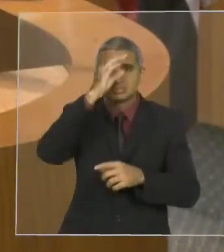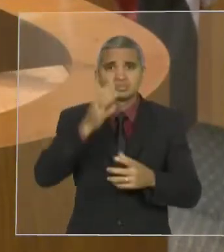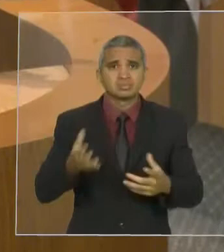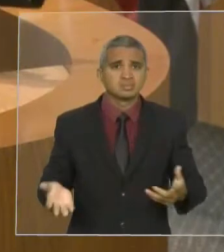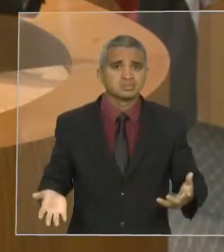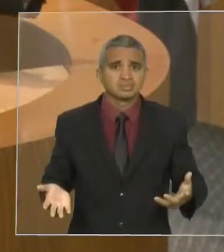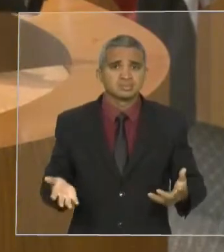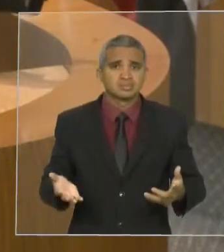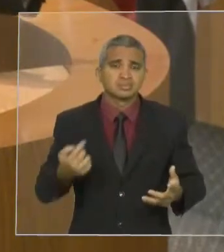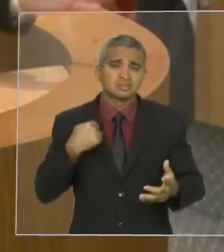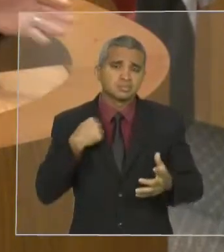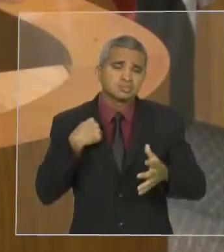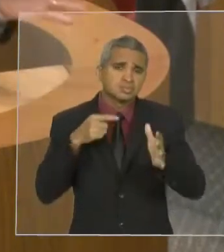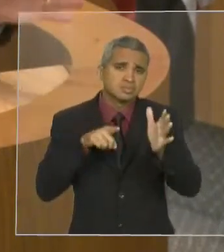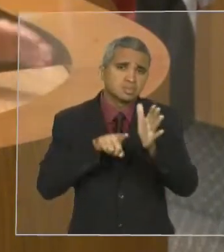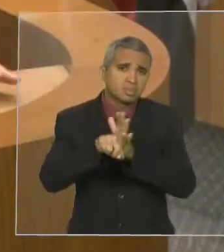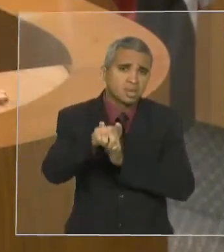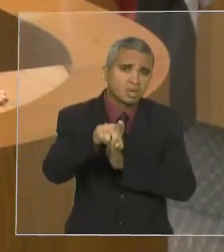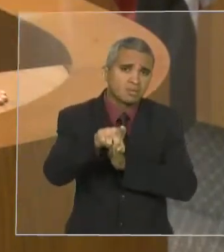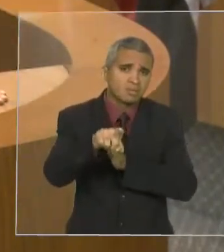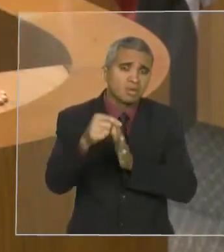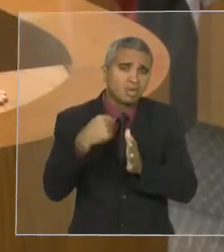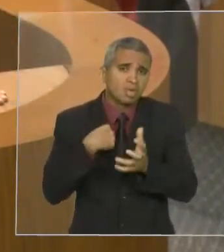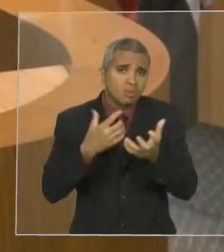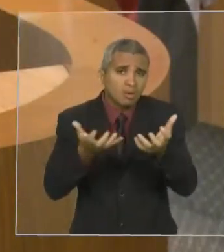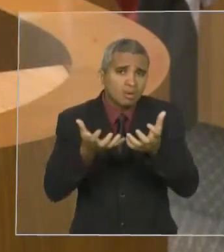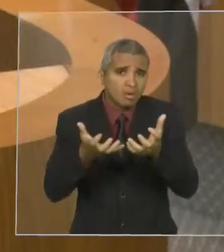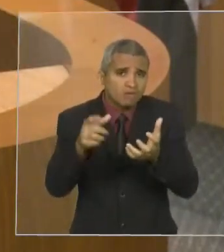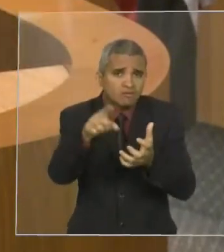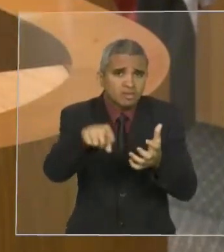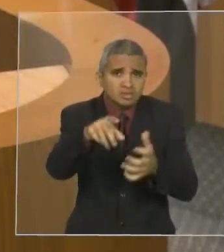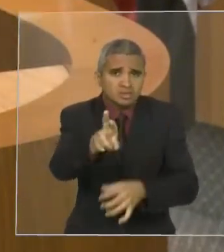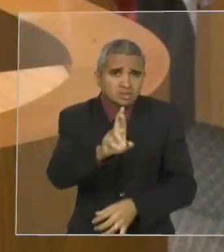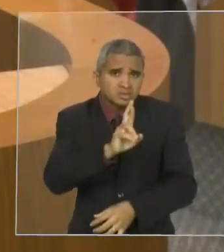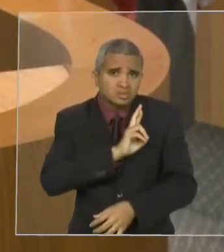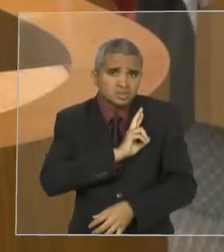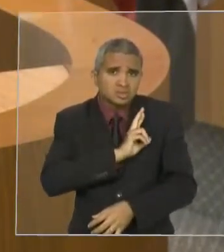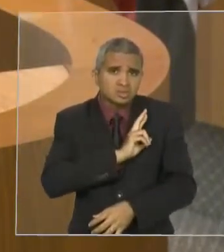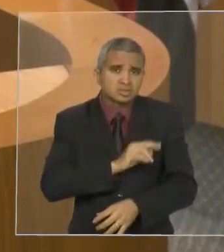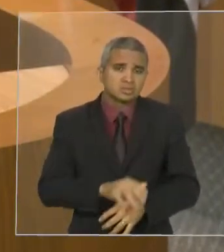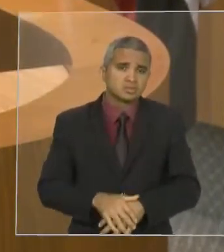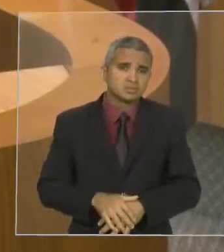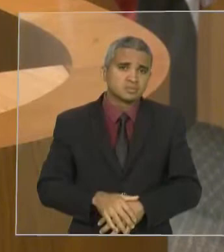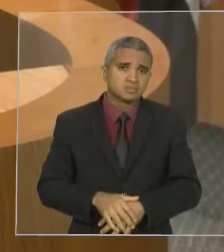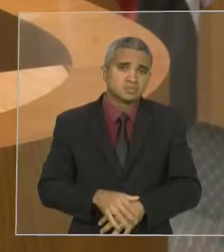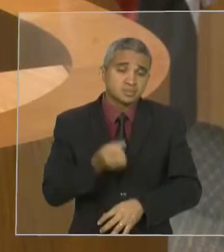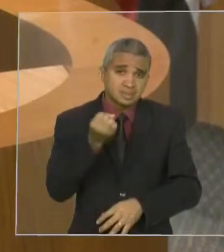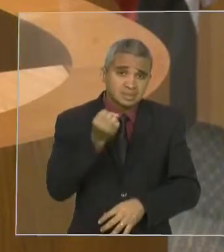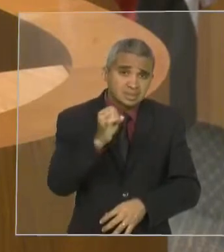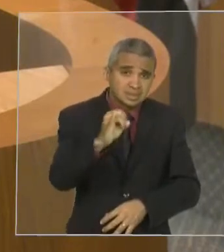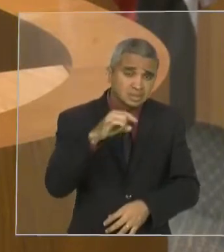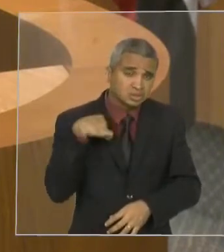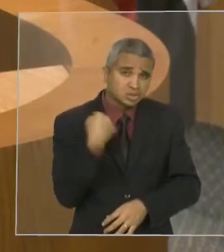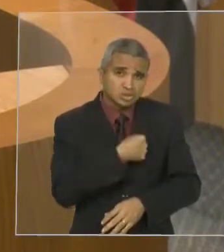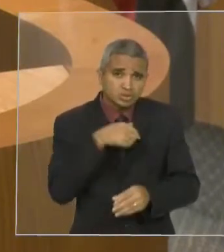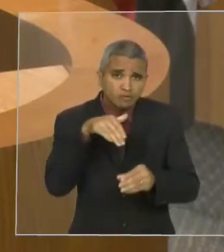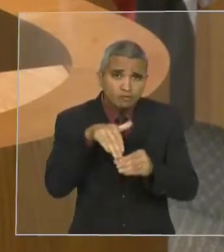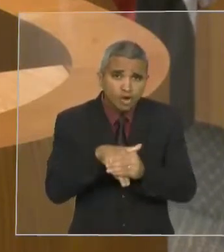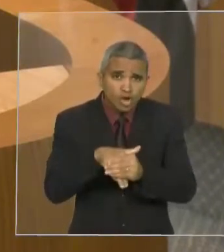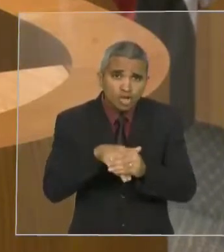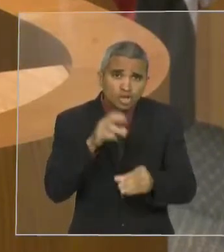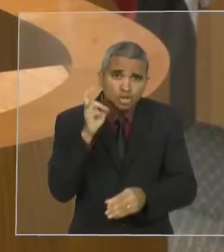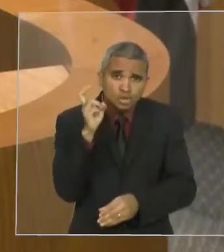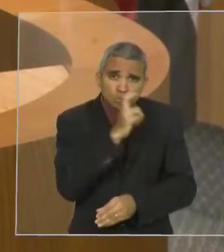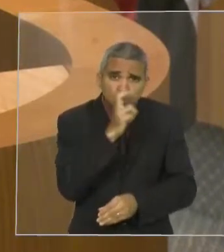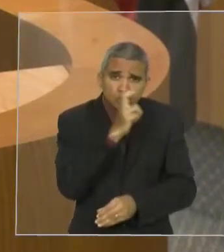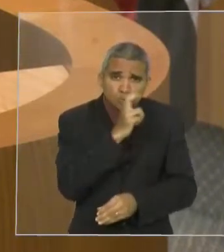a pergunta que faço, e eu gostaria que alguém me respondesse, qual será o prejuízo se essa matéria não for